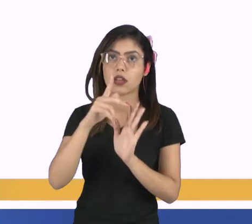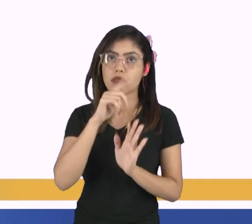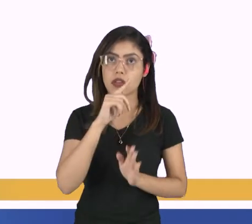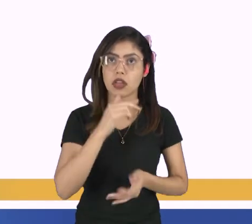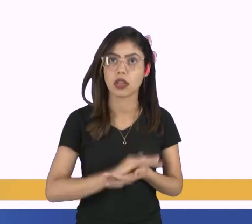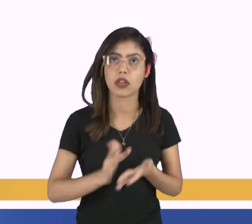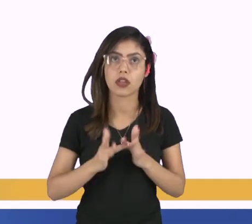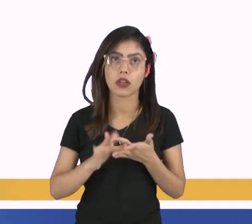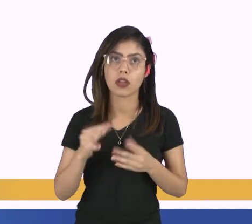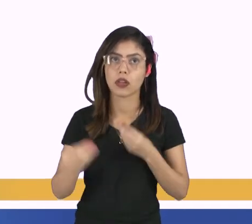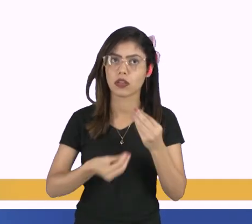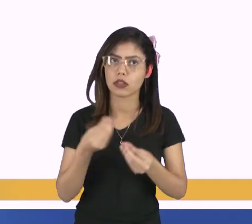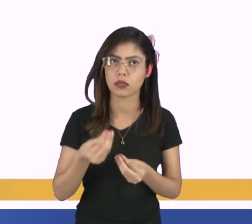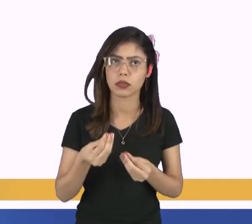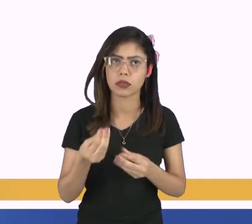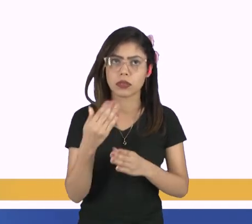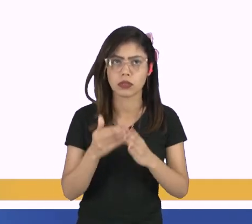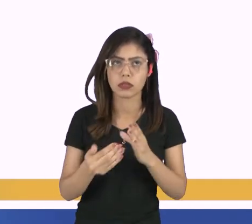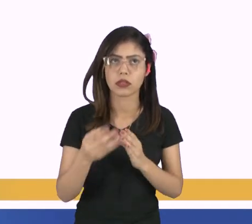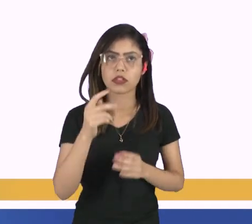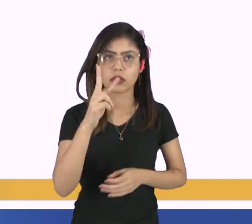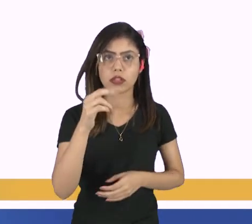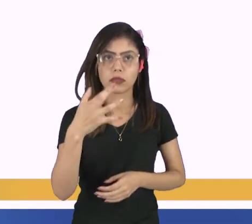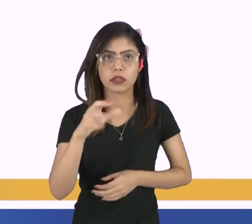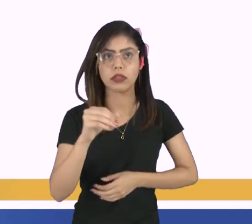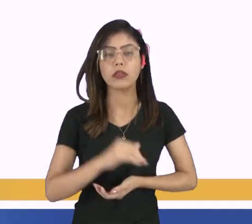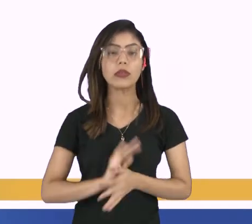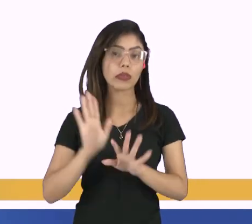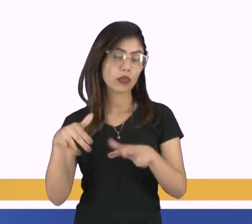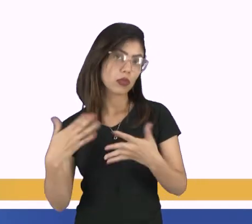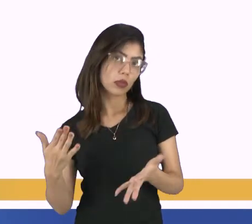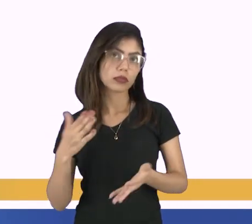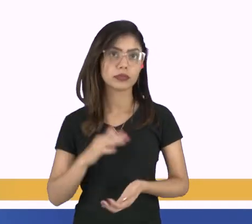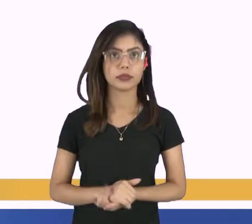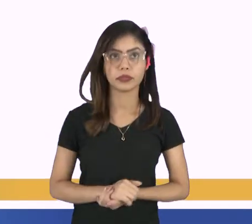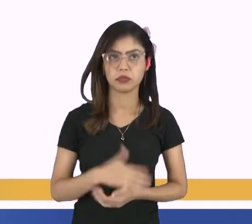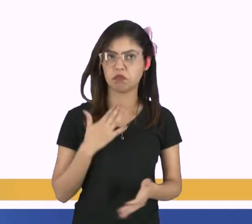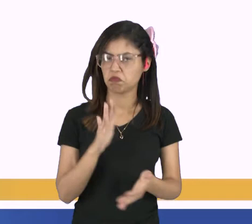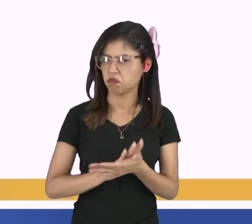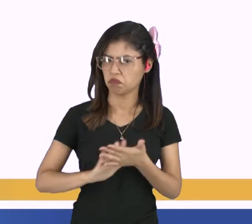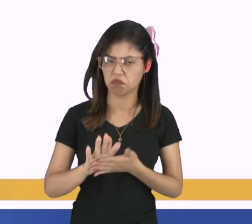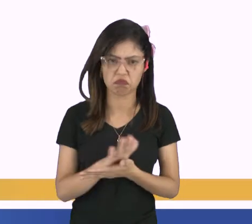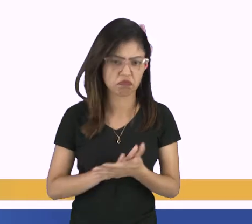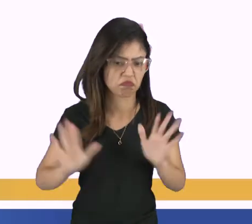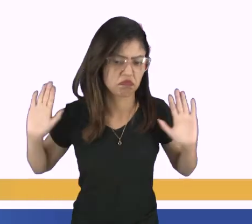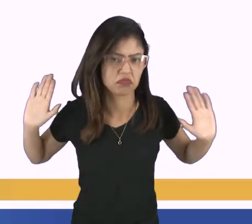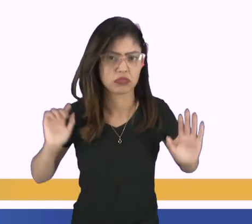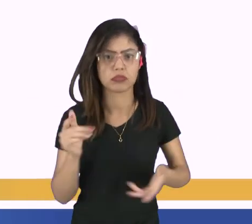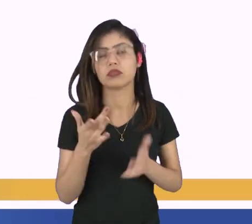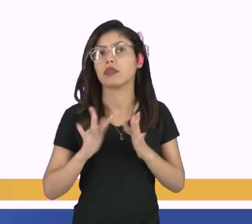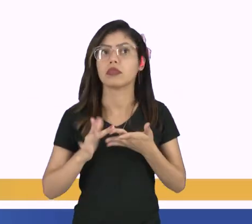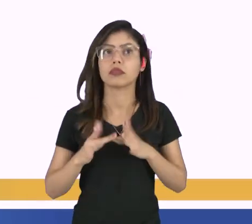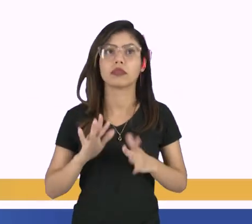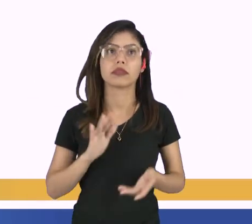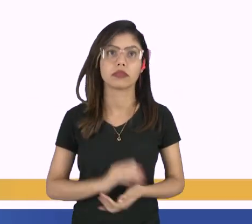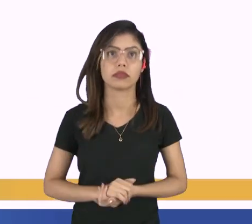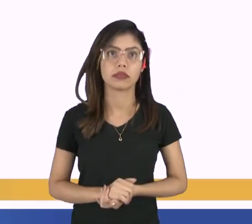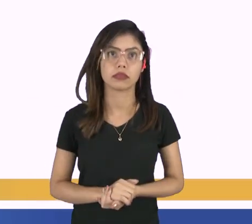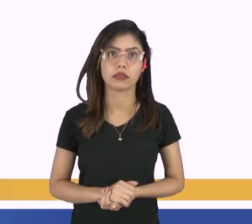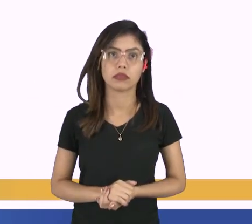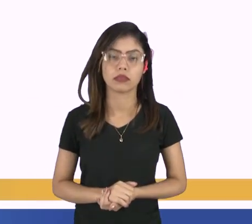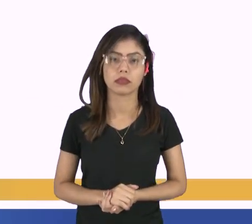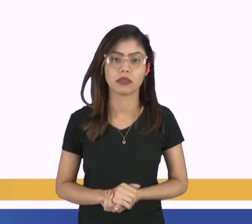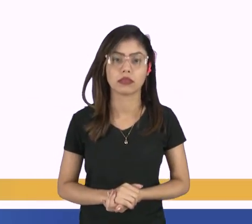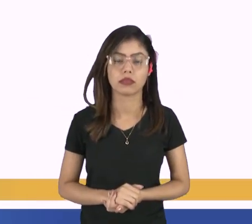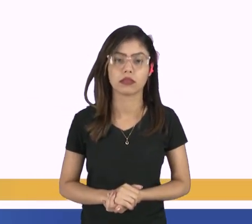de água contaminada como forma de transmissão? Qual dessas doenças aí não tem nada a ver com a ingestão de água contaminada? E